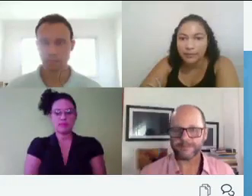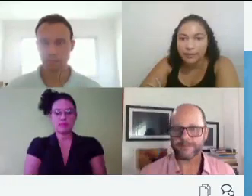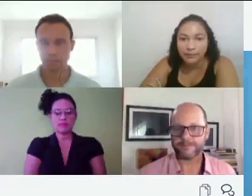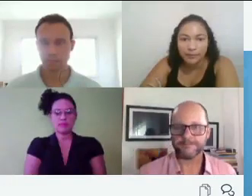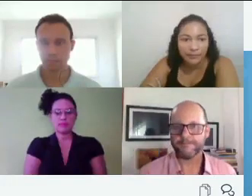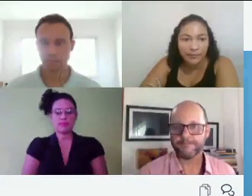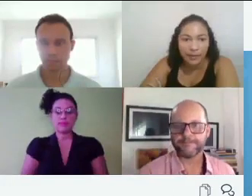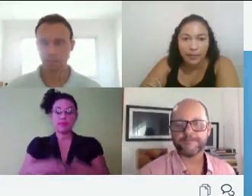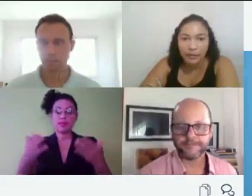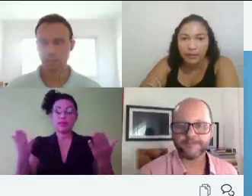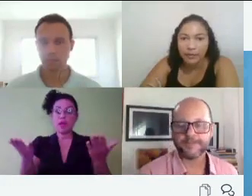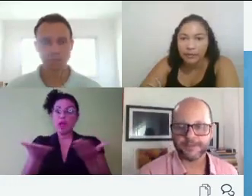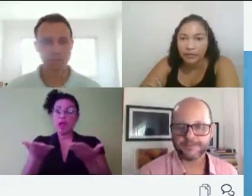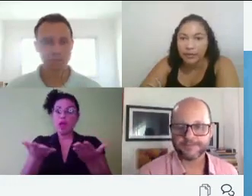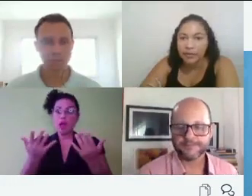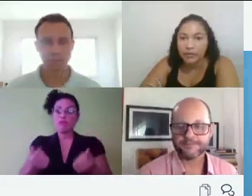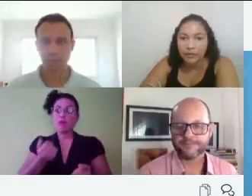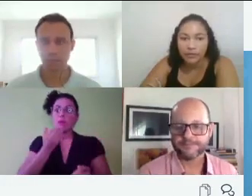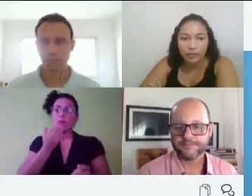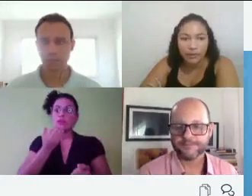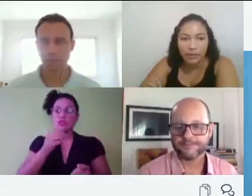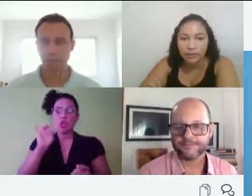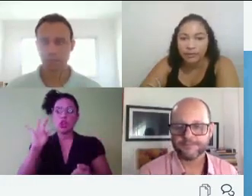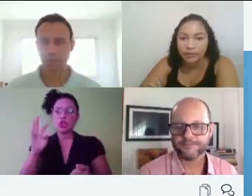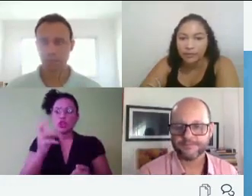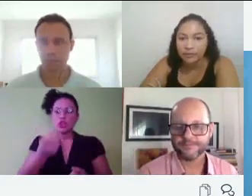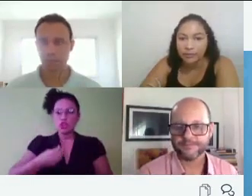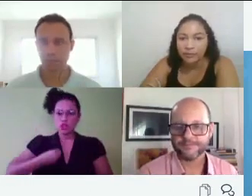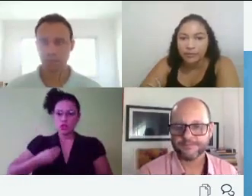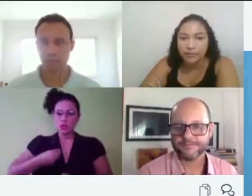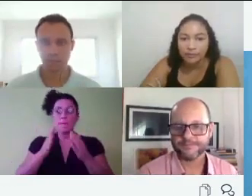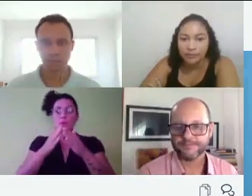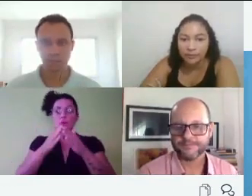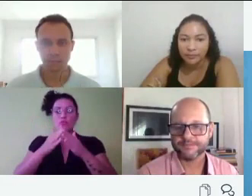câmeras também, tá? Para não dar interferência na hora do sorteio.